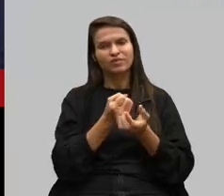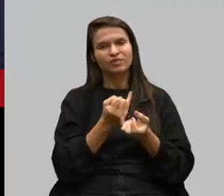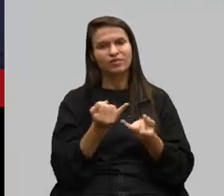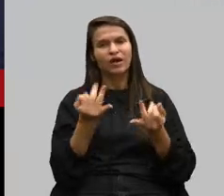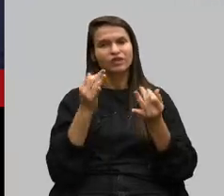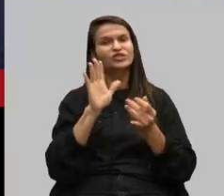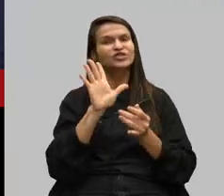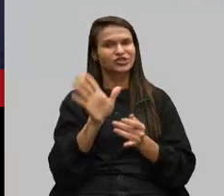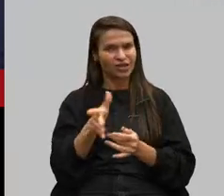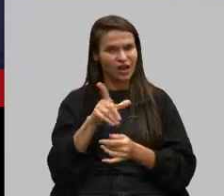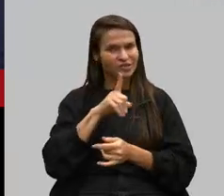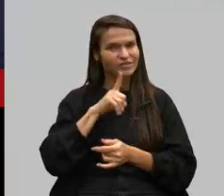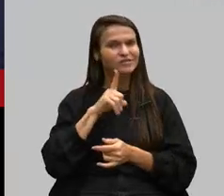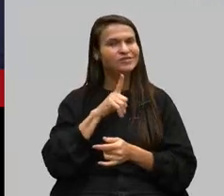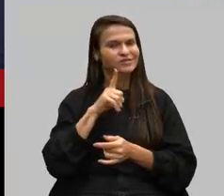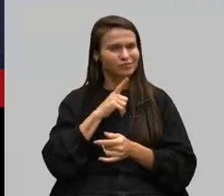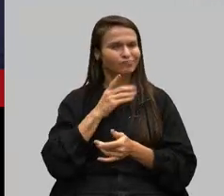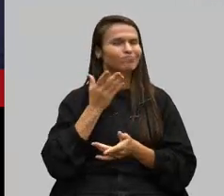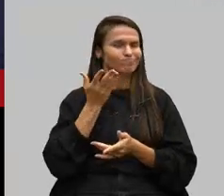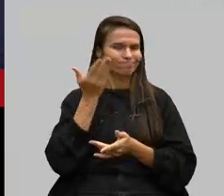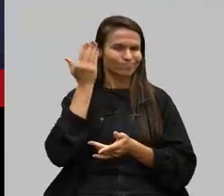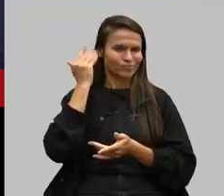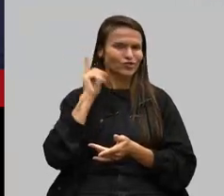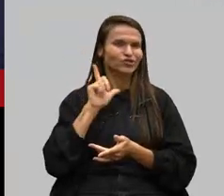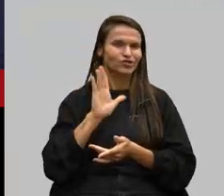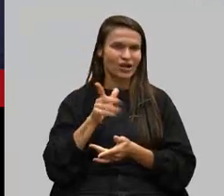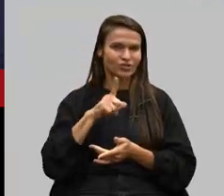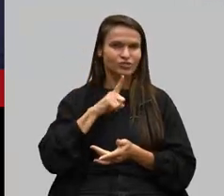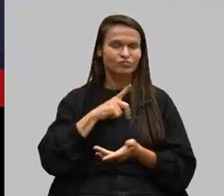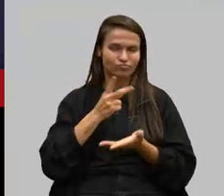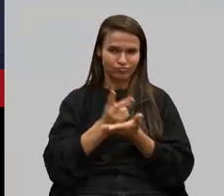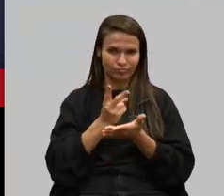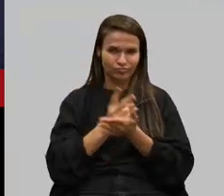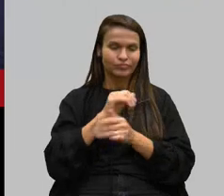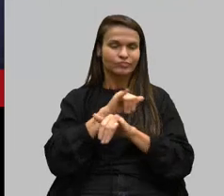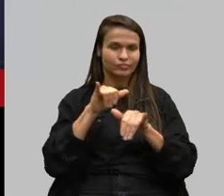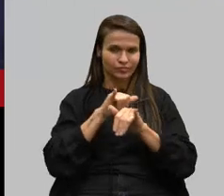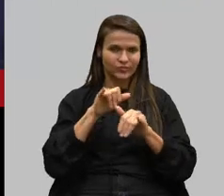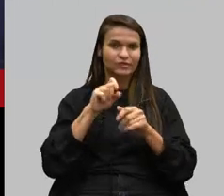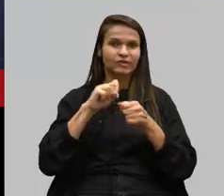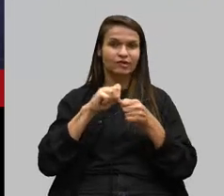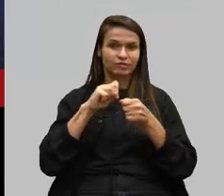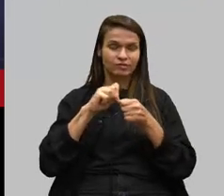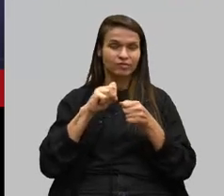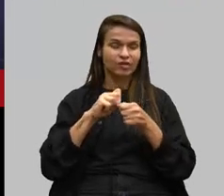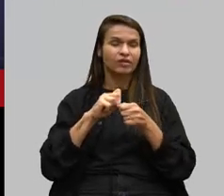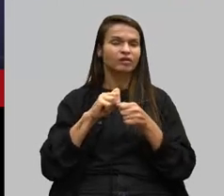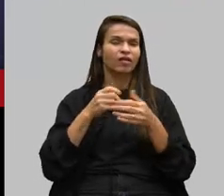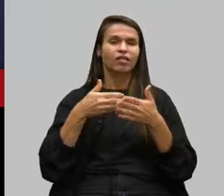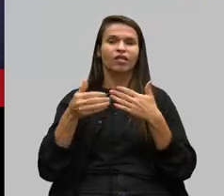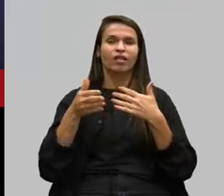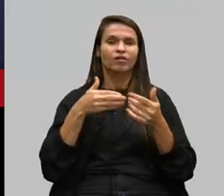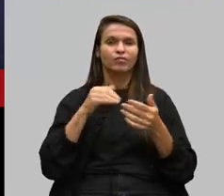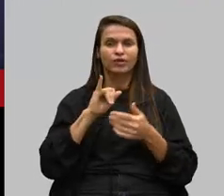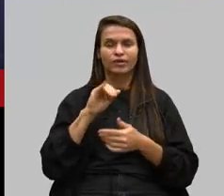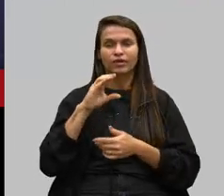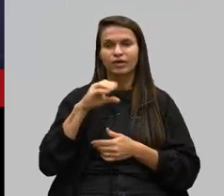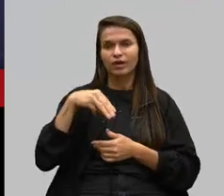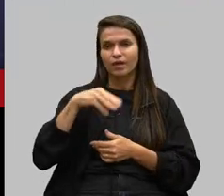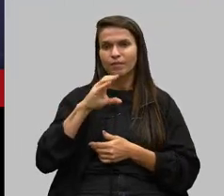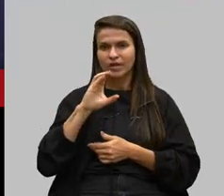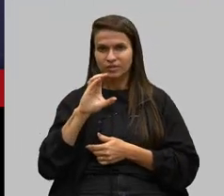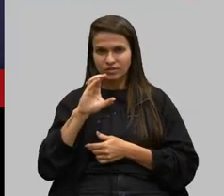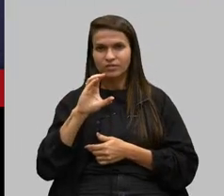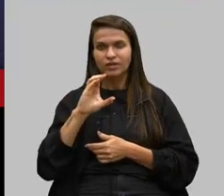já existiam são campanhas permanentes né Eh que são realizadas independente da Mc ter ido para